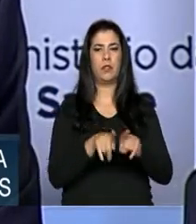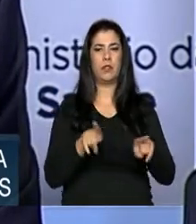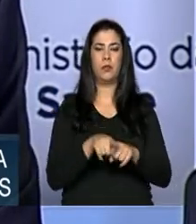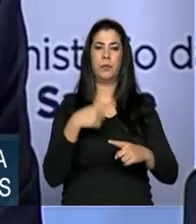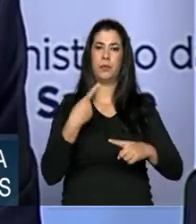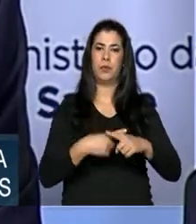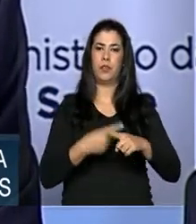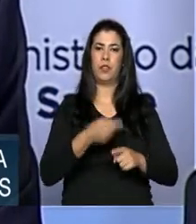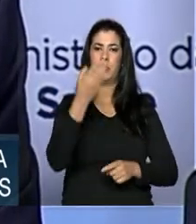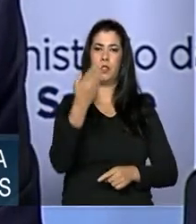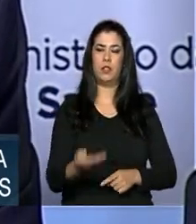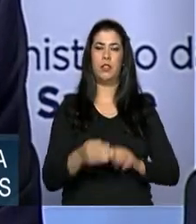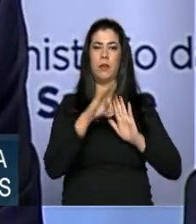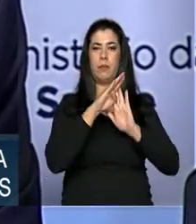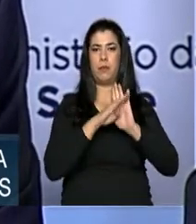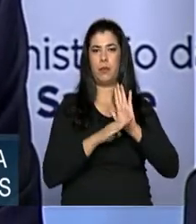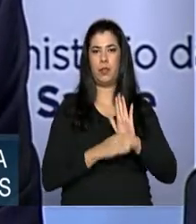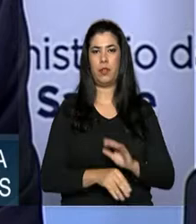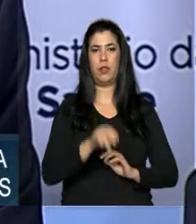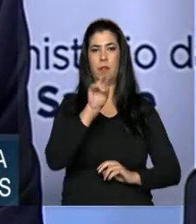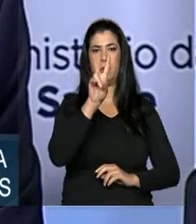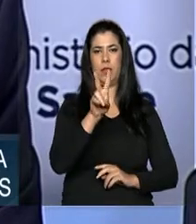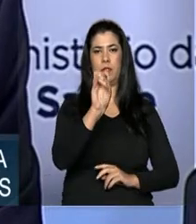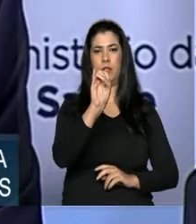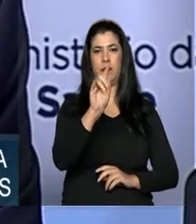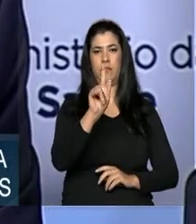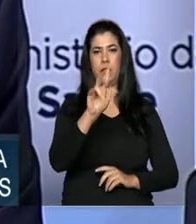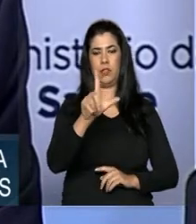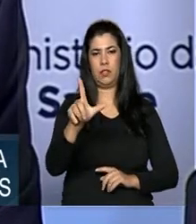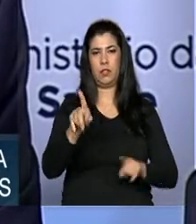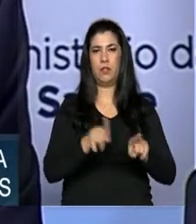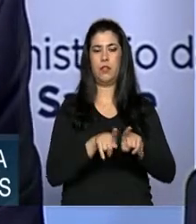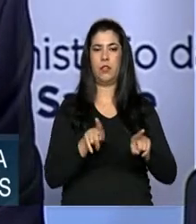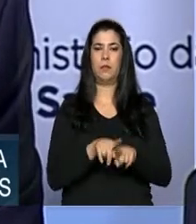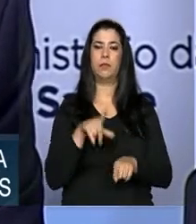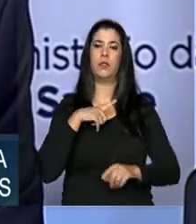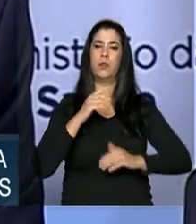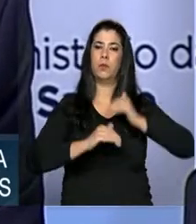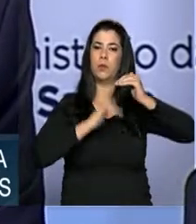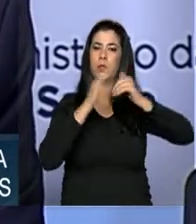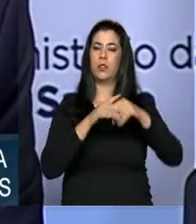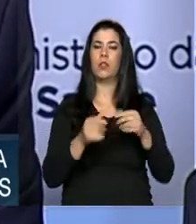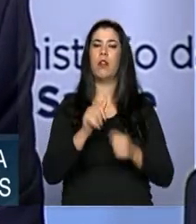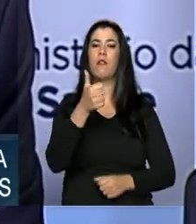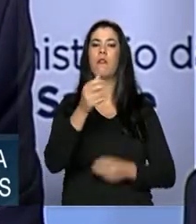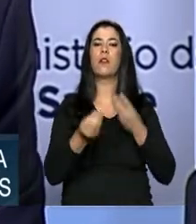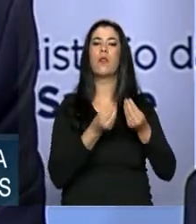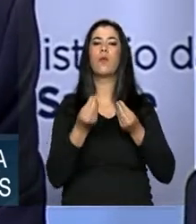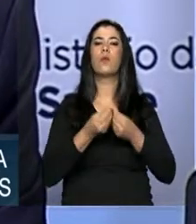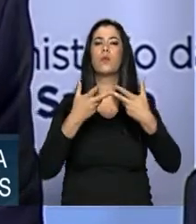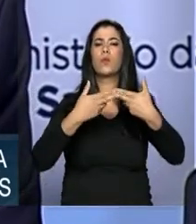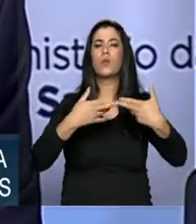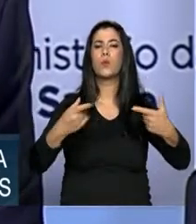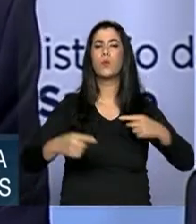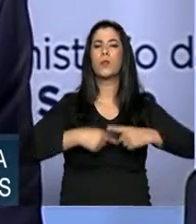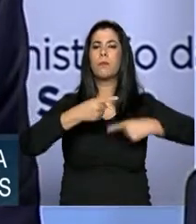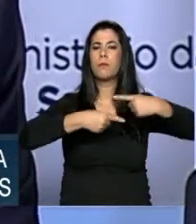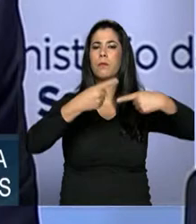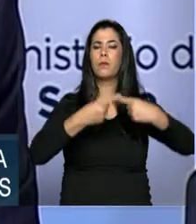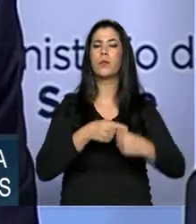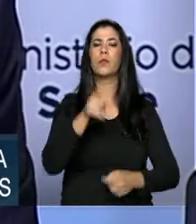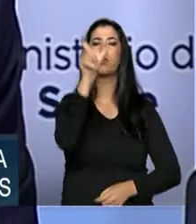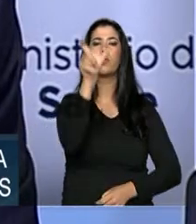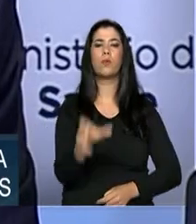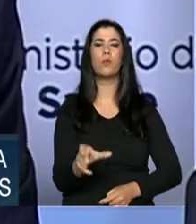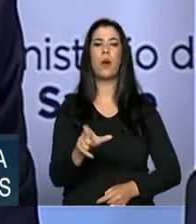ao Vigitel, entre outras iniciativas, que nós conseguimos analisar o impacto dessas medidas, do